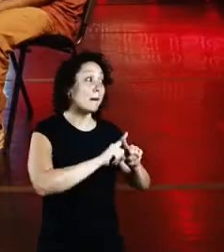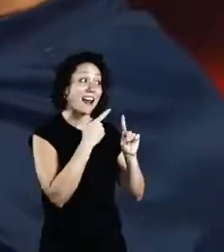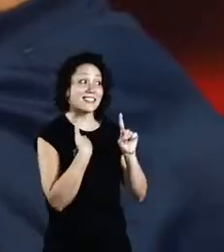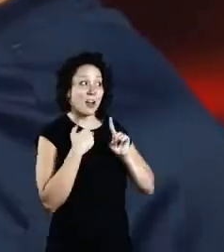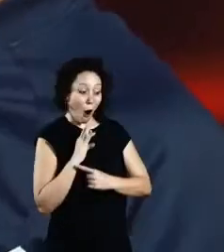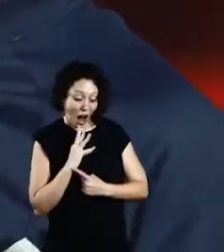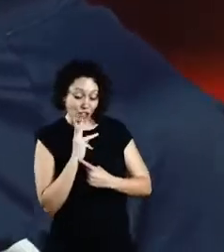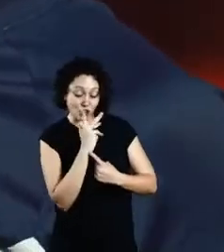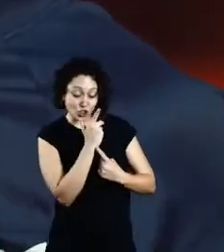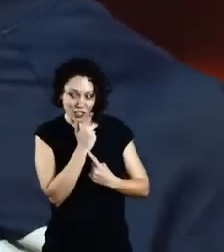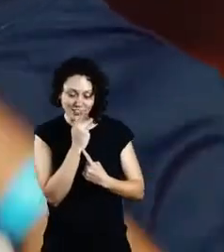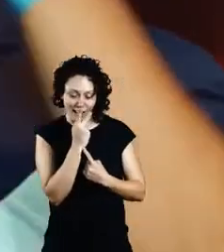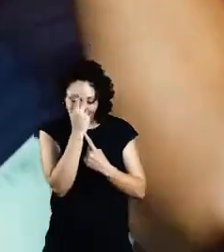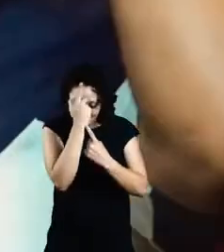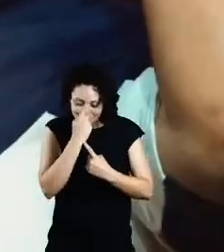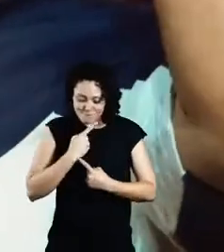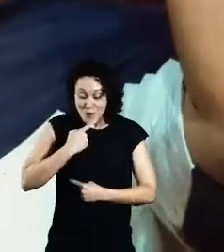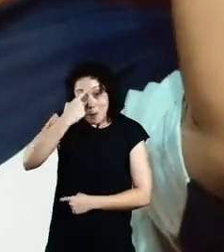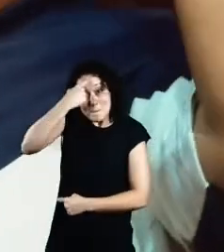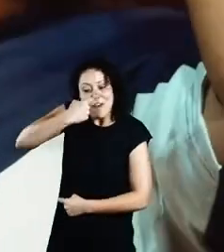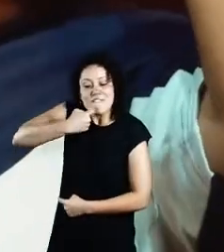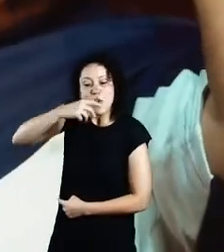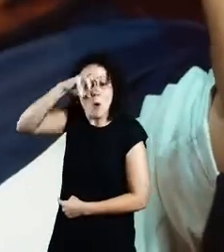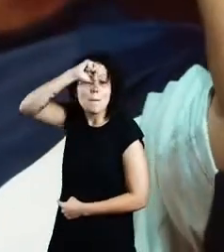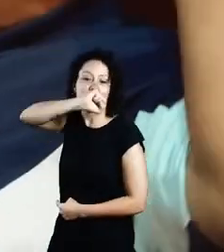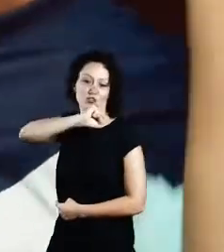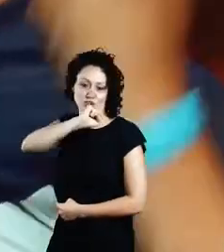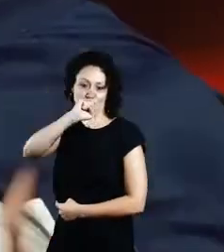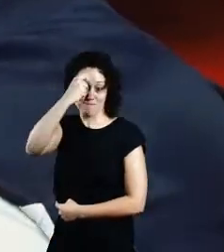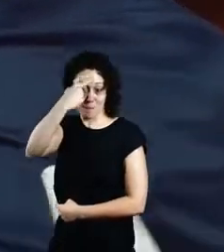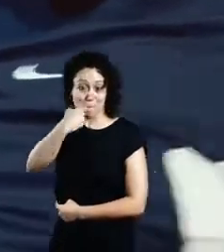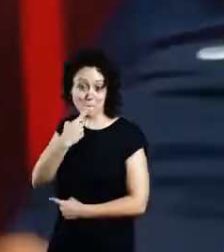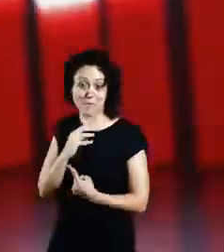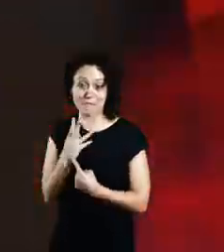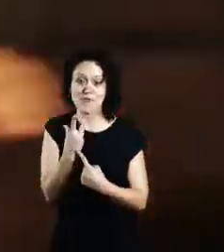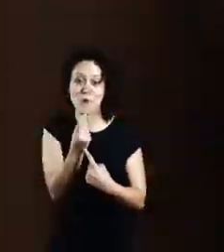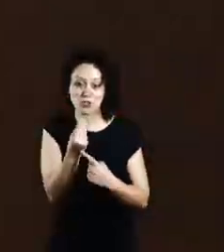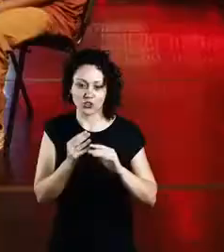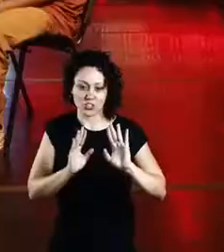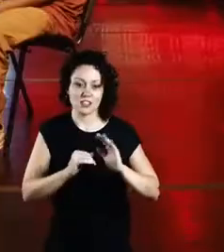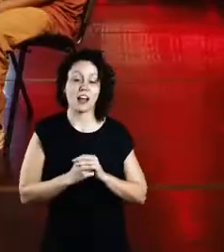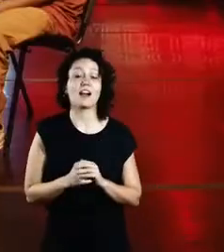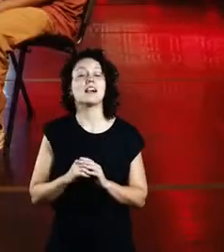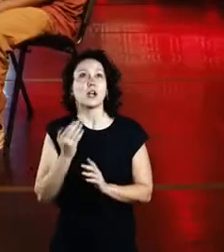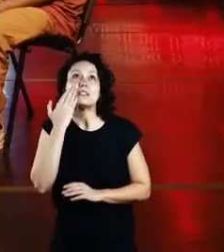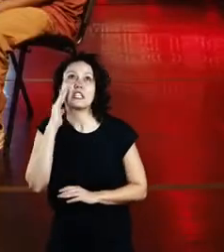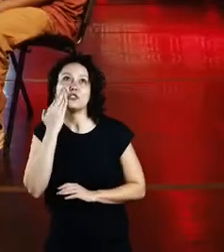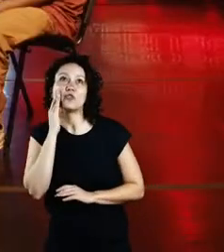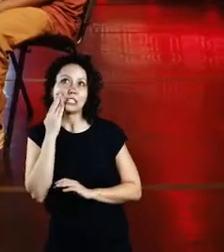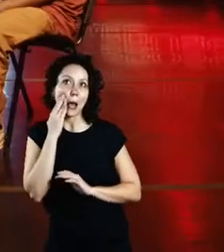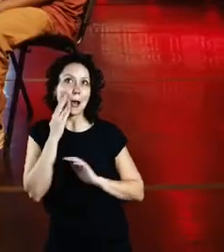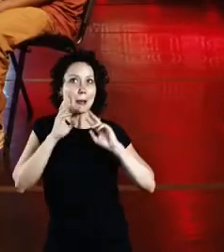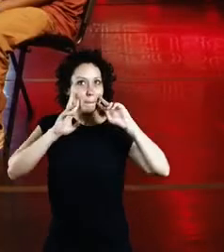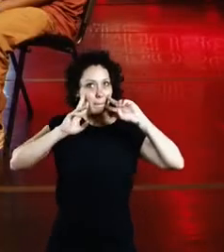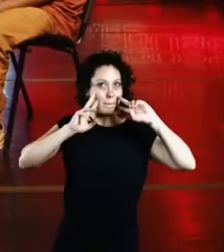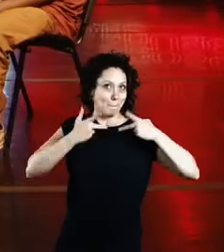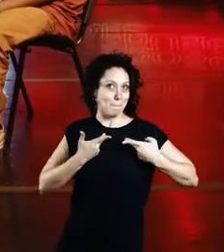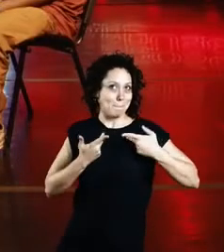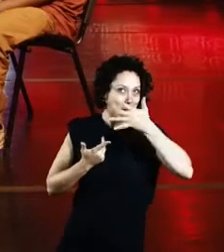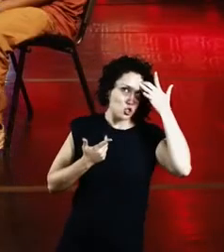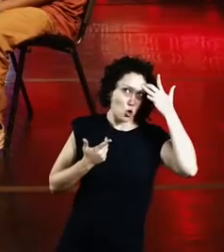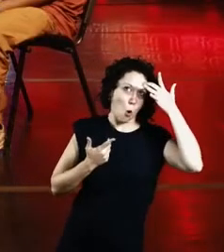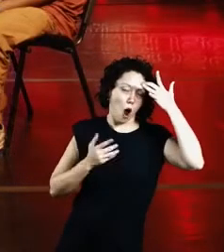jus à fama, né? O quê? Falei para você que ele, ele procurou separar um pouco, né? Ô,